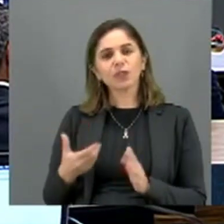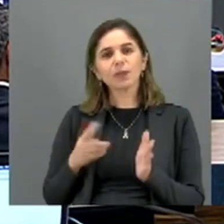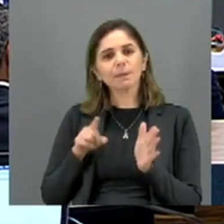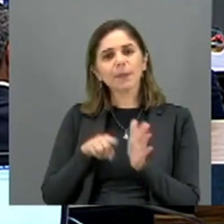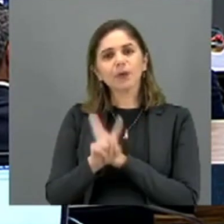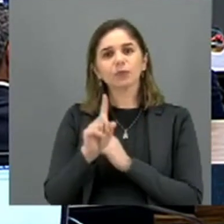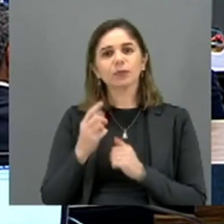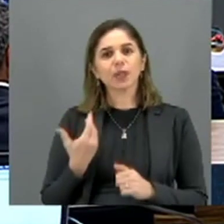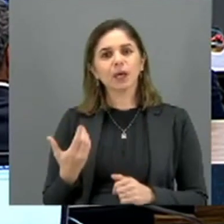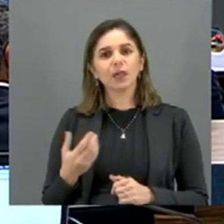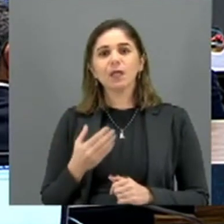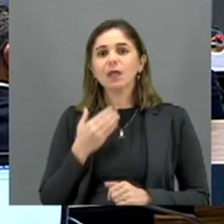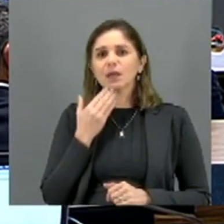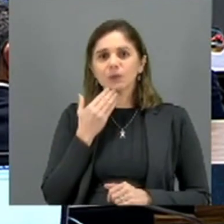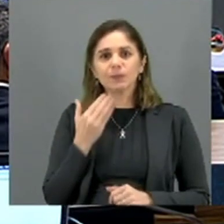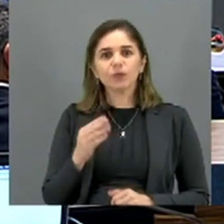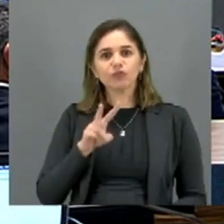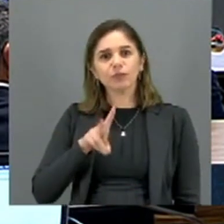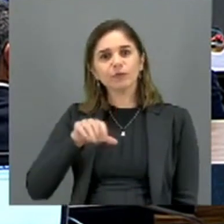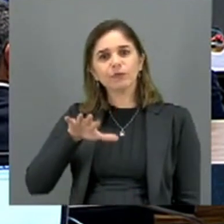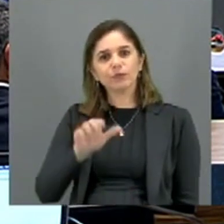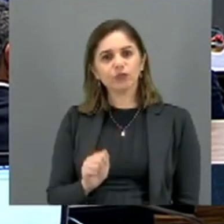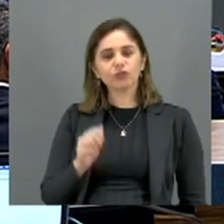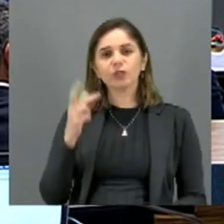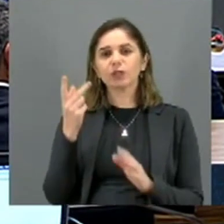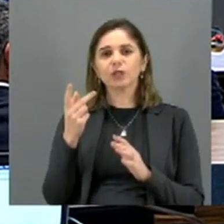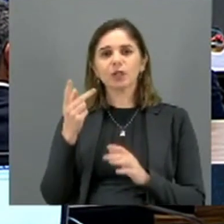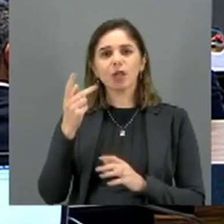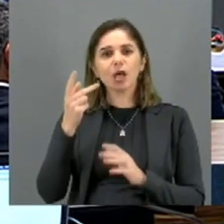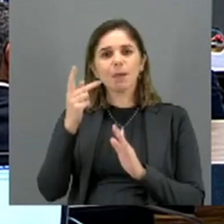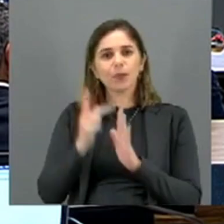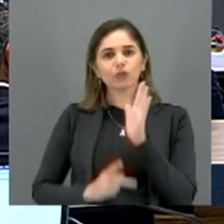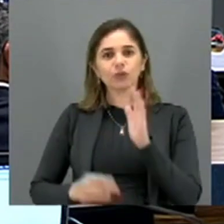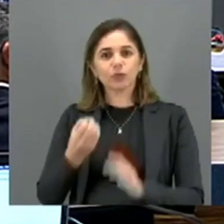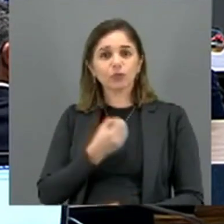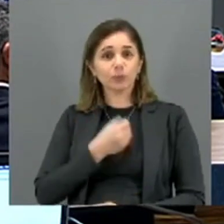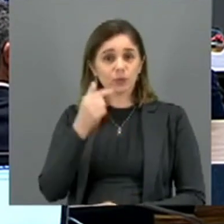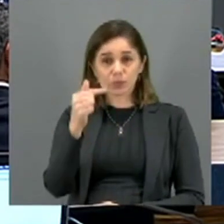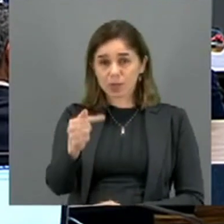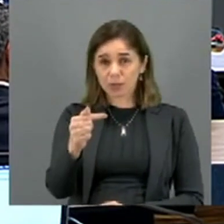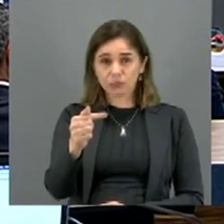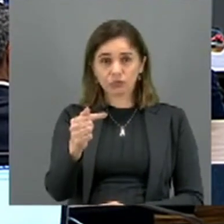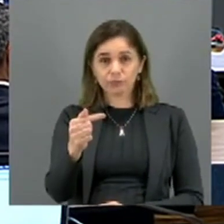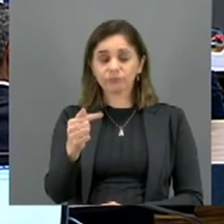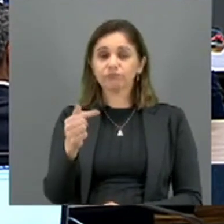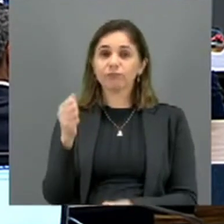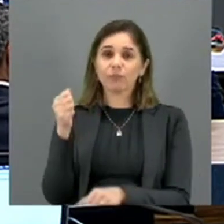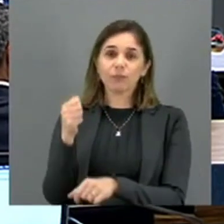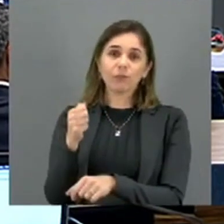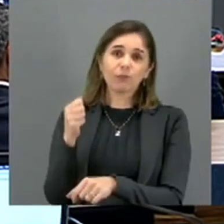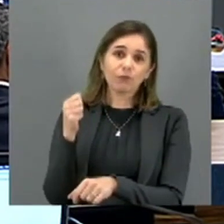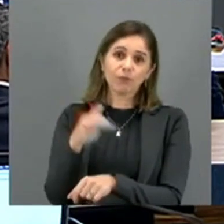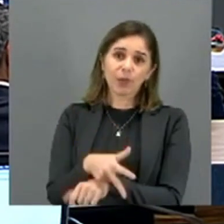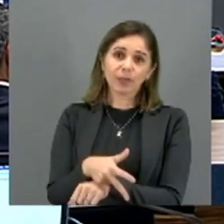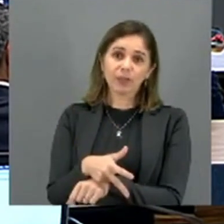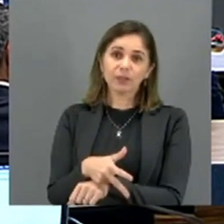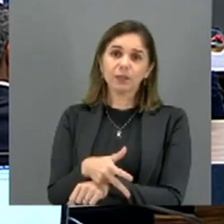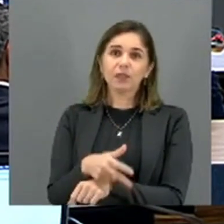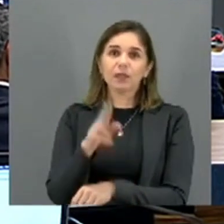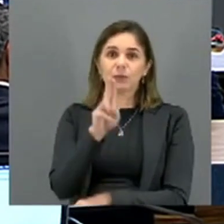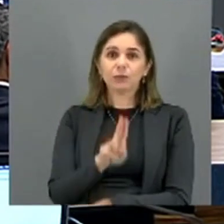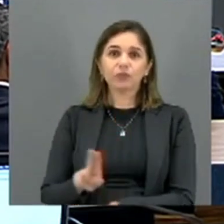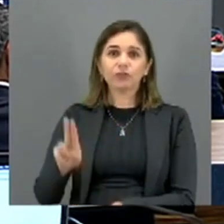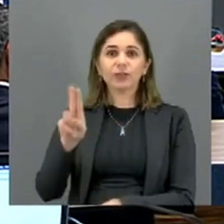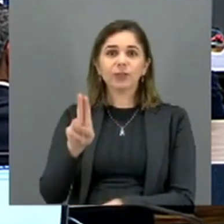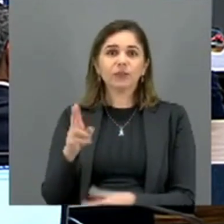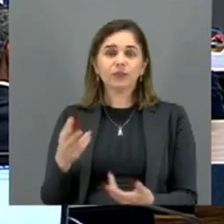Eu vou pedir visto realmente no projeto número 7, o que trata da vaga das universidades.